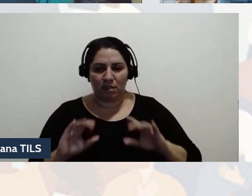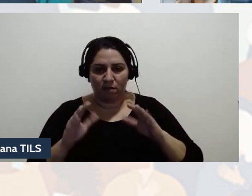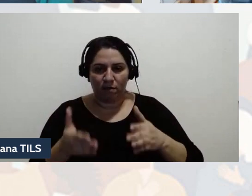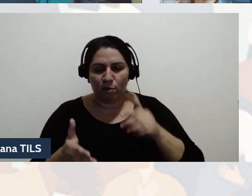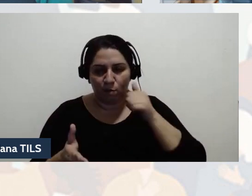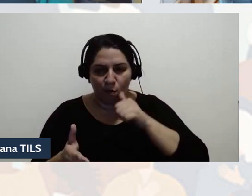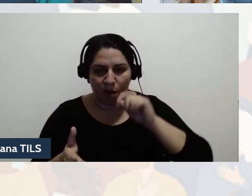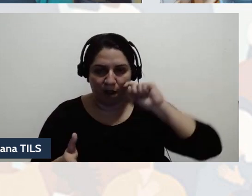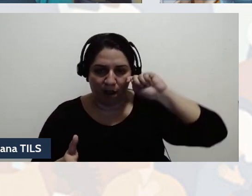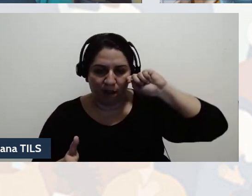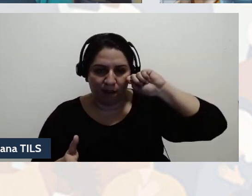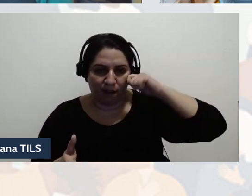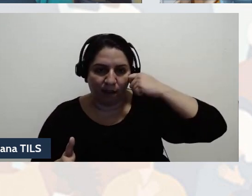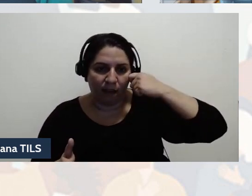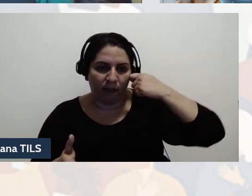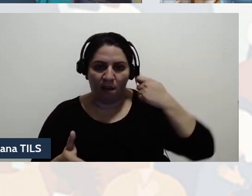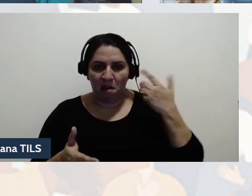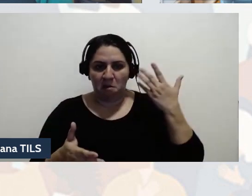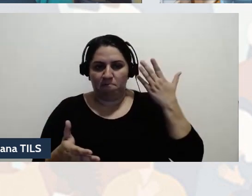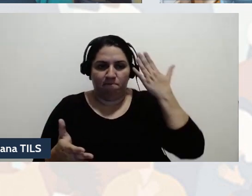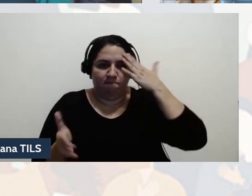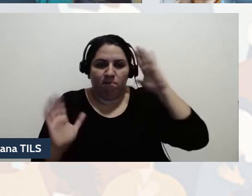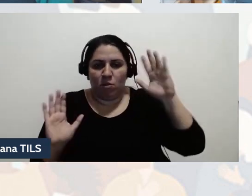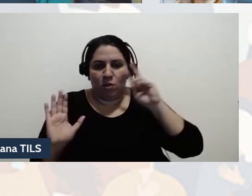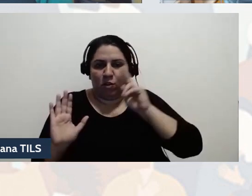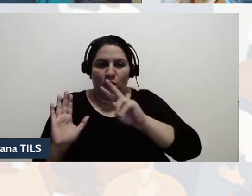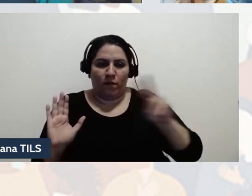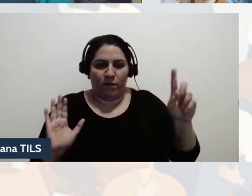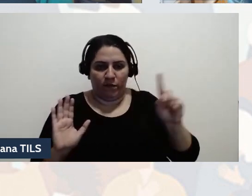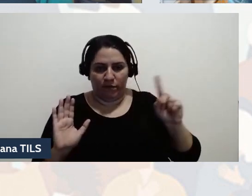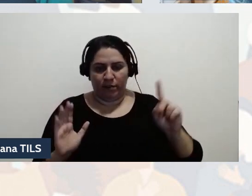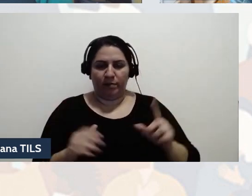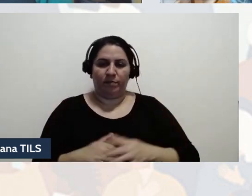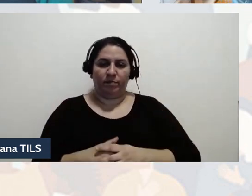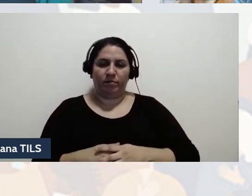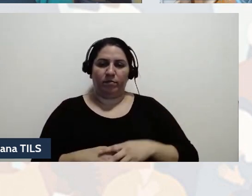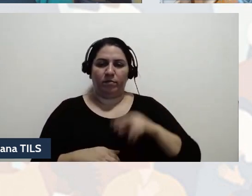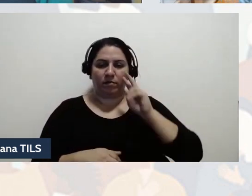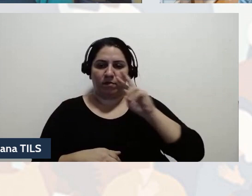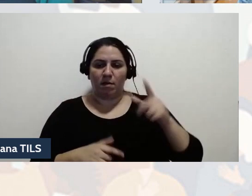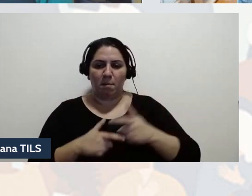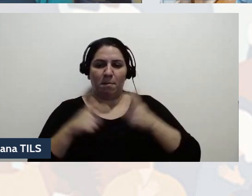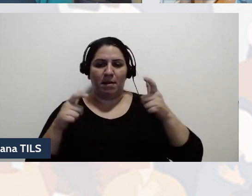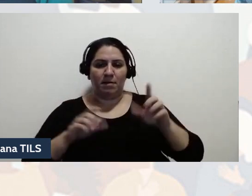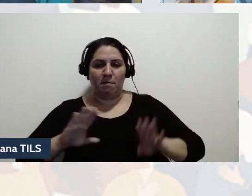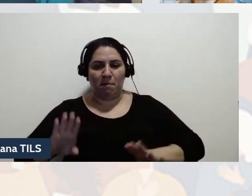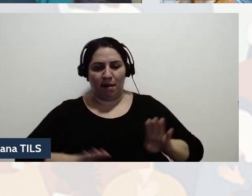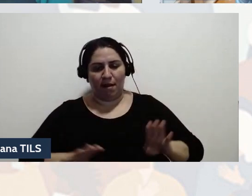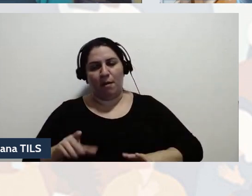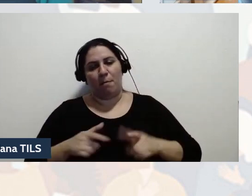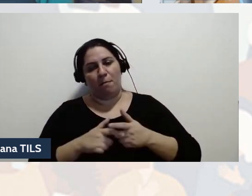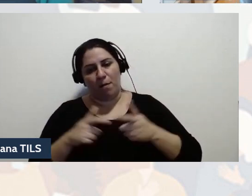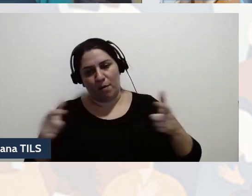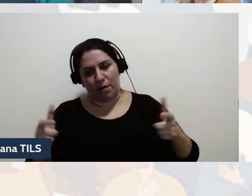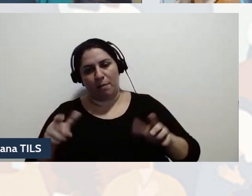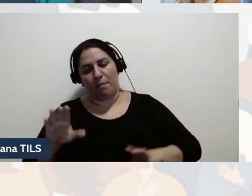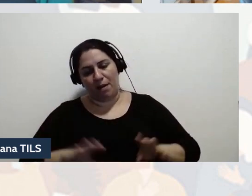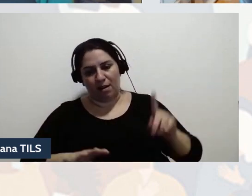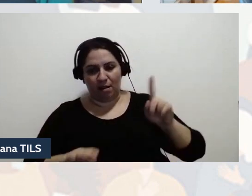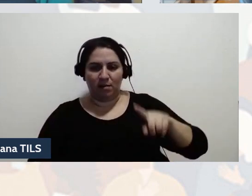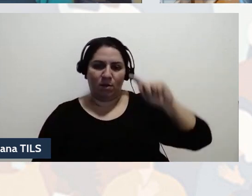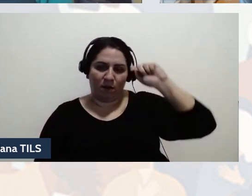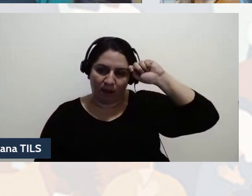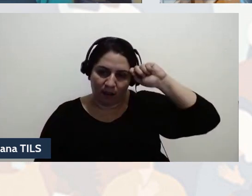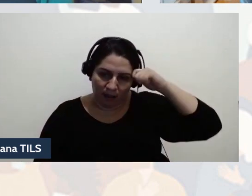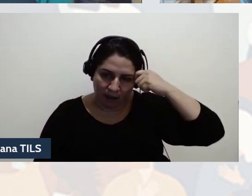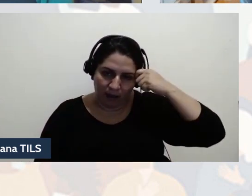a mulheres negras, né? A gente viu muito o caso de empregadas domésticas, e a maior parte das empregadas domésticas são negras,